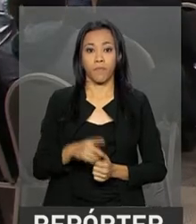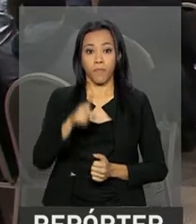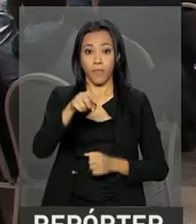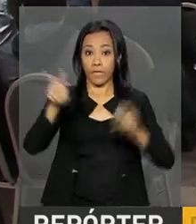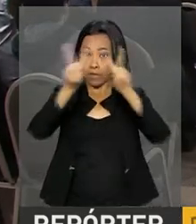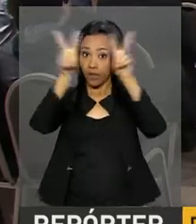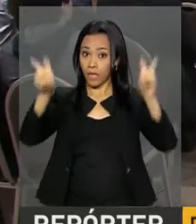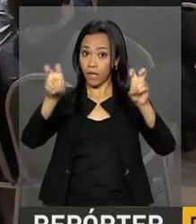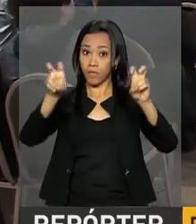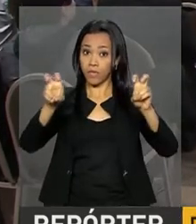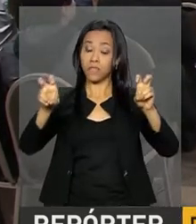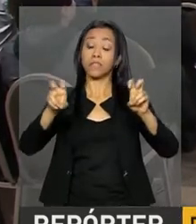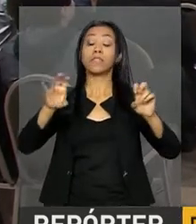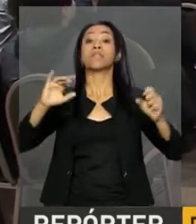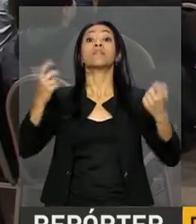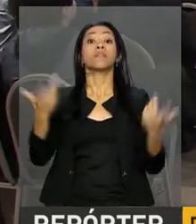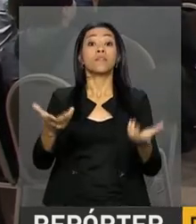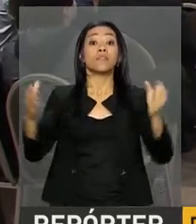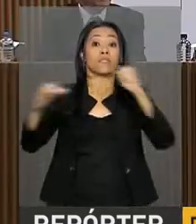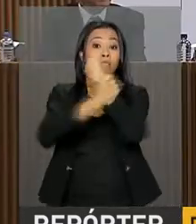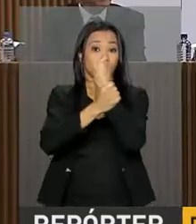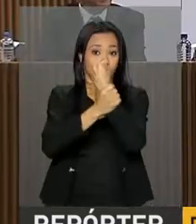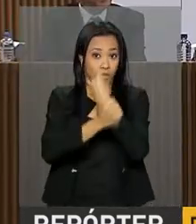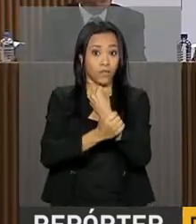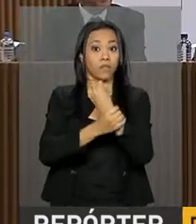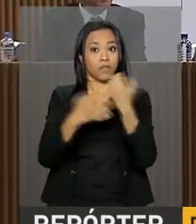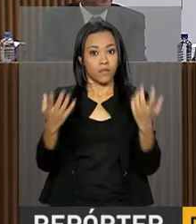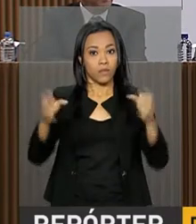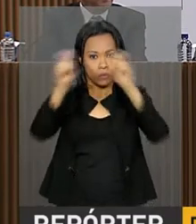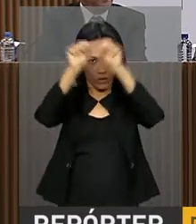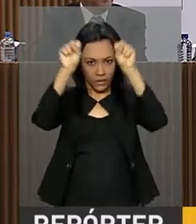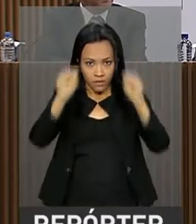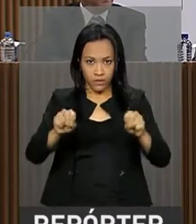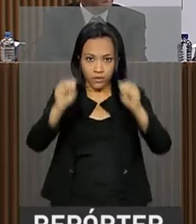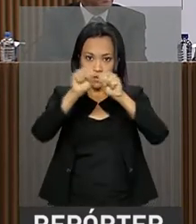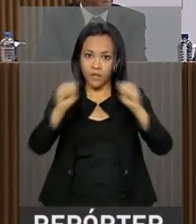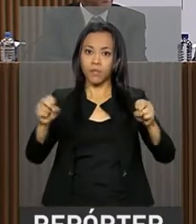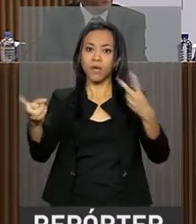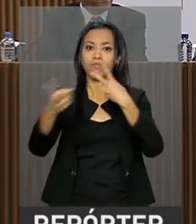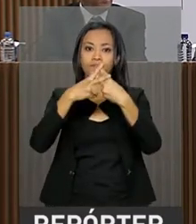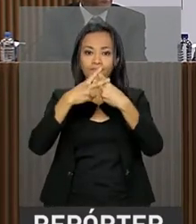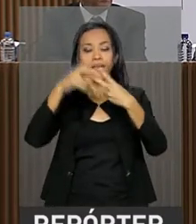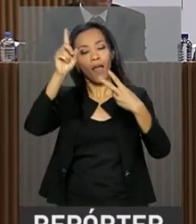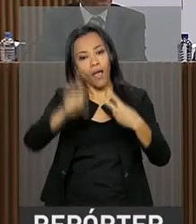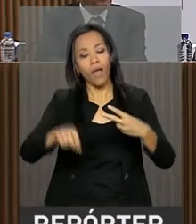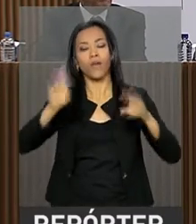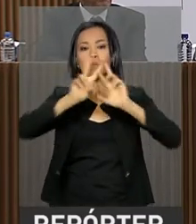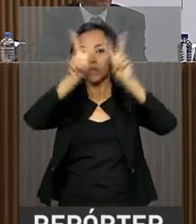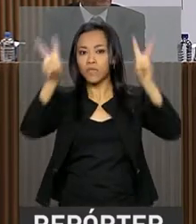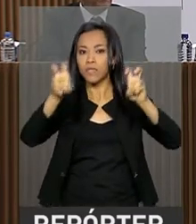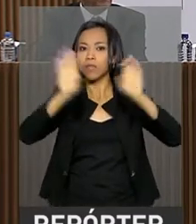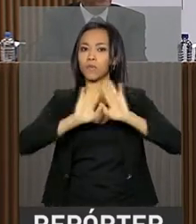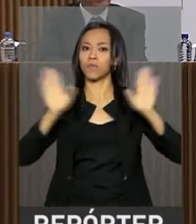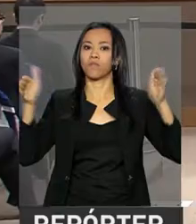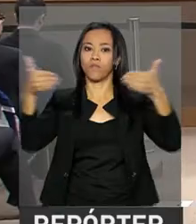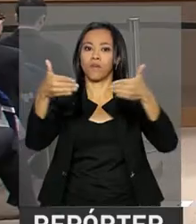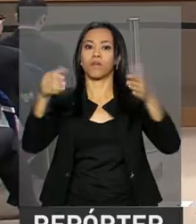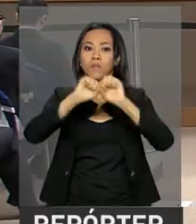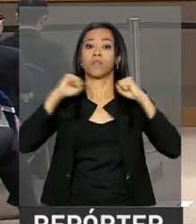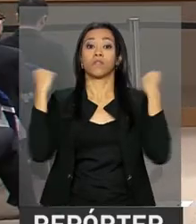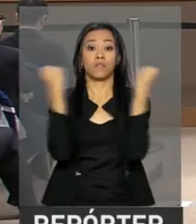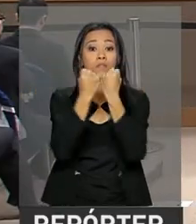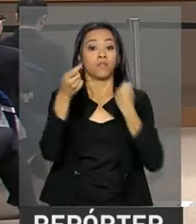Segurança pública a partir do sistema prisional. Este foi o tema do 7º Seminário Internacional de Direito Administrativo